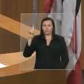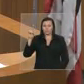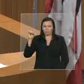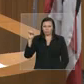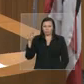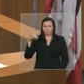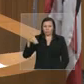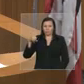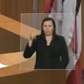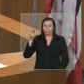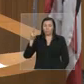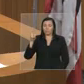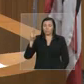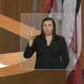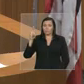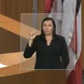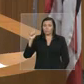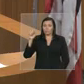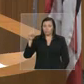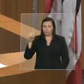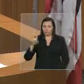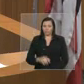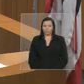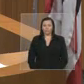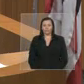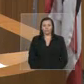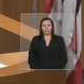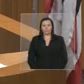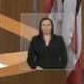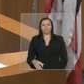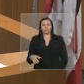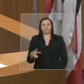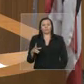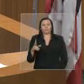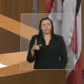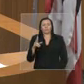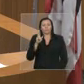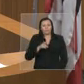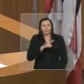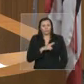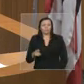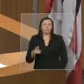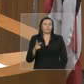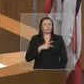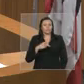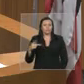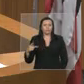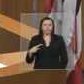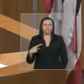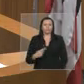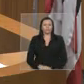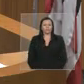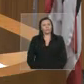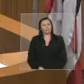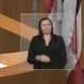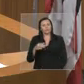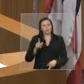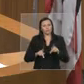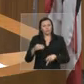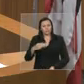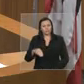a carta: queridos maranhenses, estimados padres, pastores, religiosos de todas as igrejas e